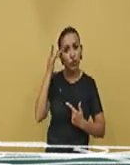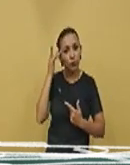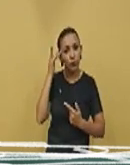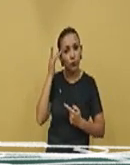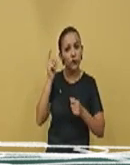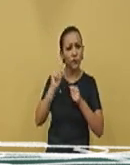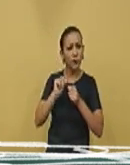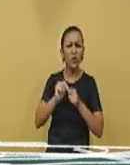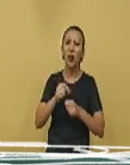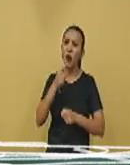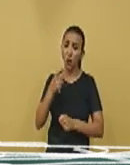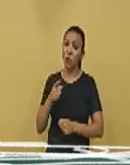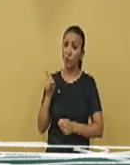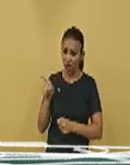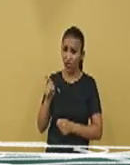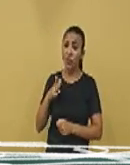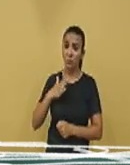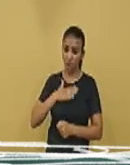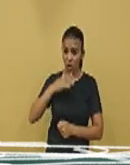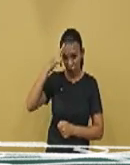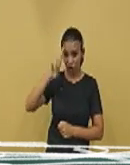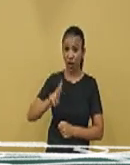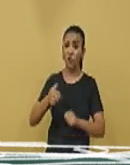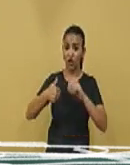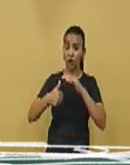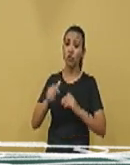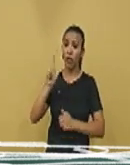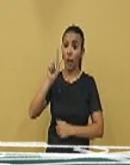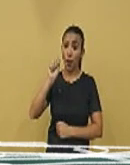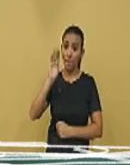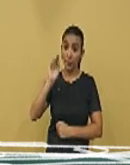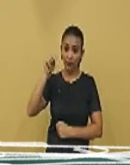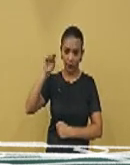chefe de gabinete meu 2 anos e meio.